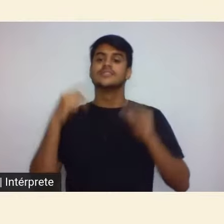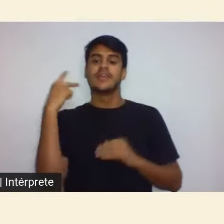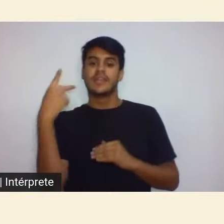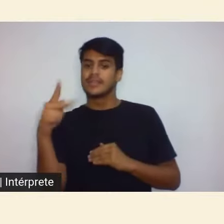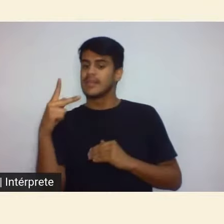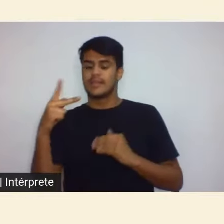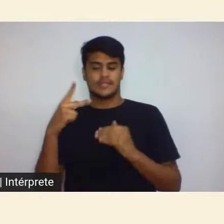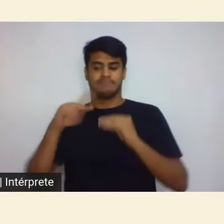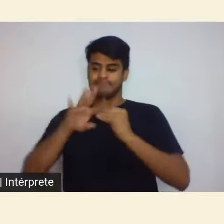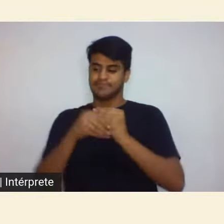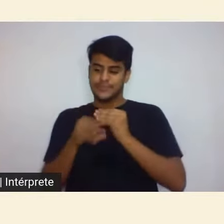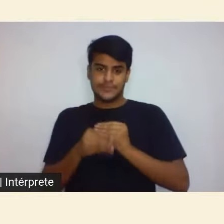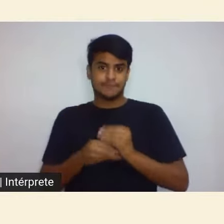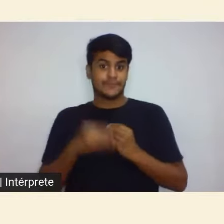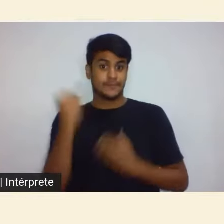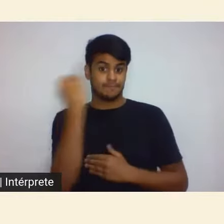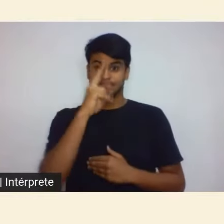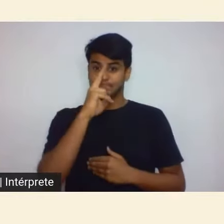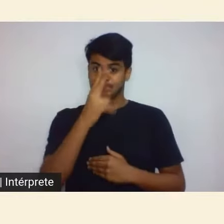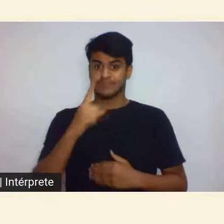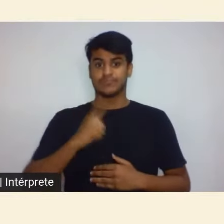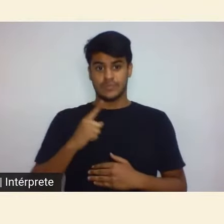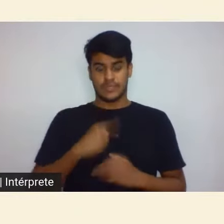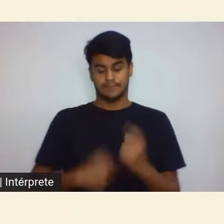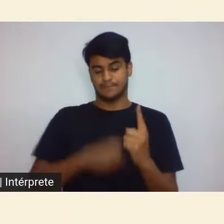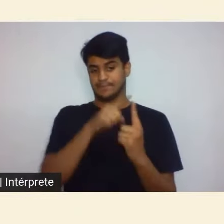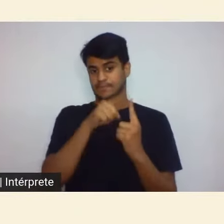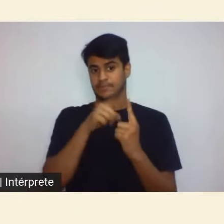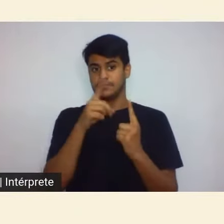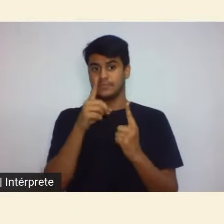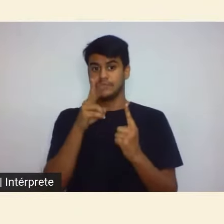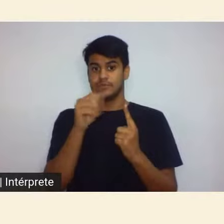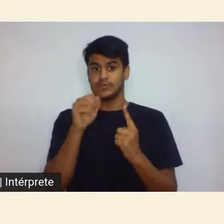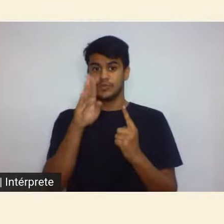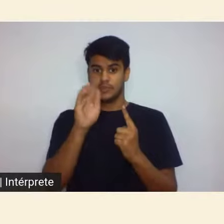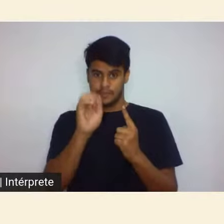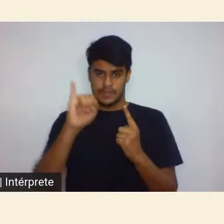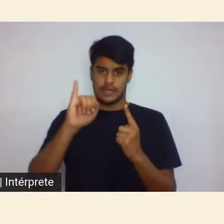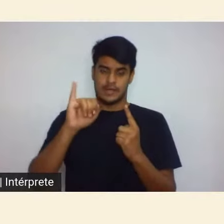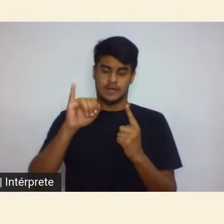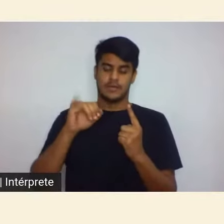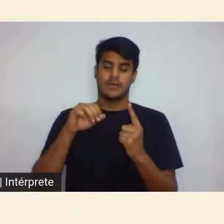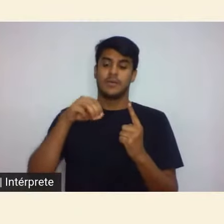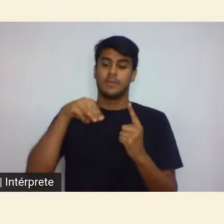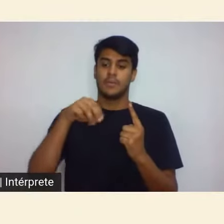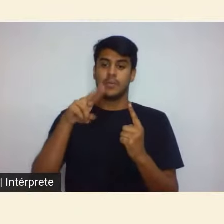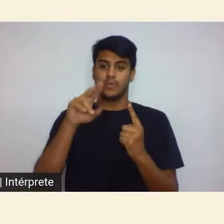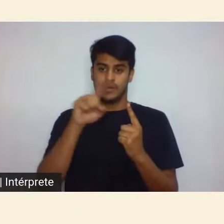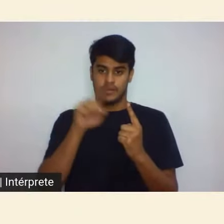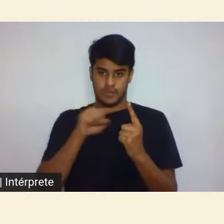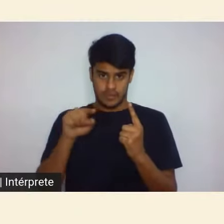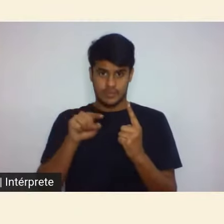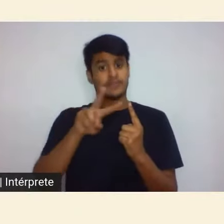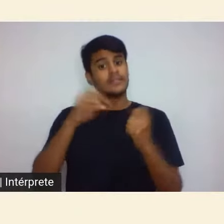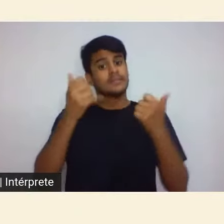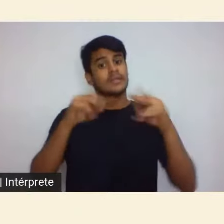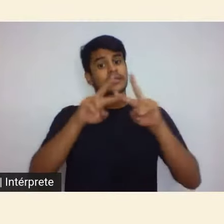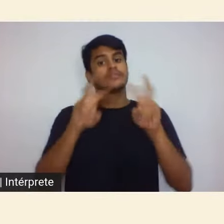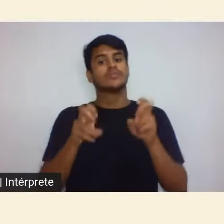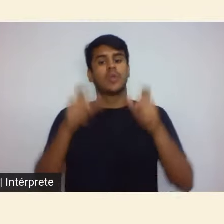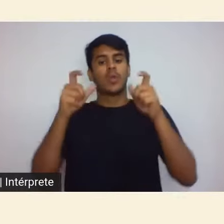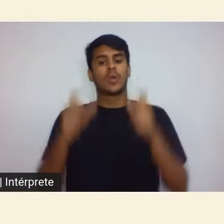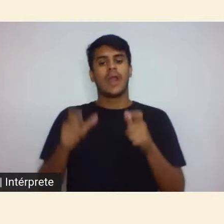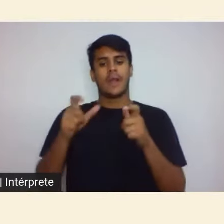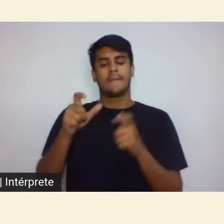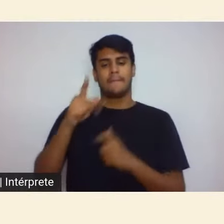importantíssima contribuição para o tema, que são Durval Muniz de Albuquerque Júnior, que falará de João Pessoa, Paraíba,